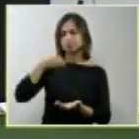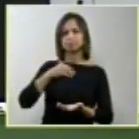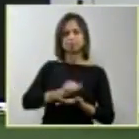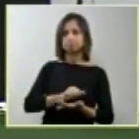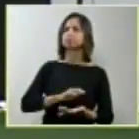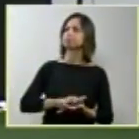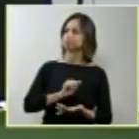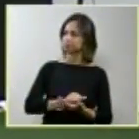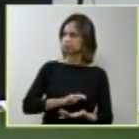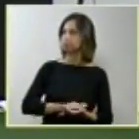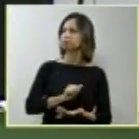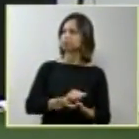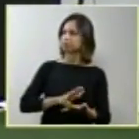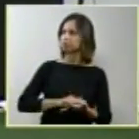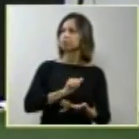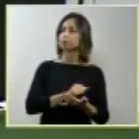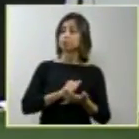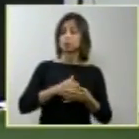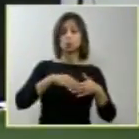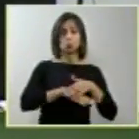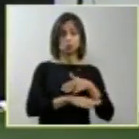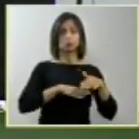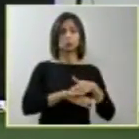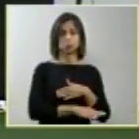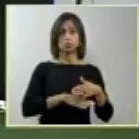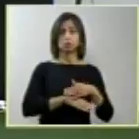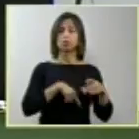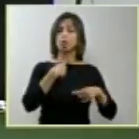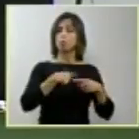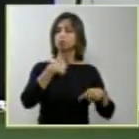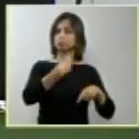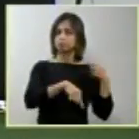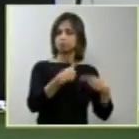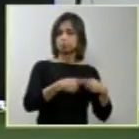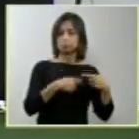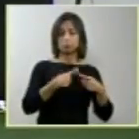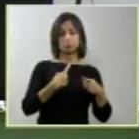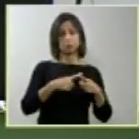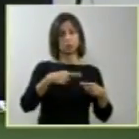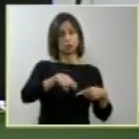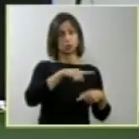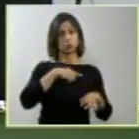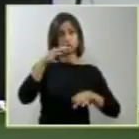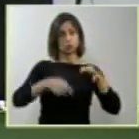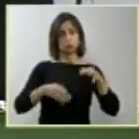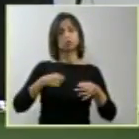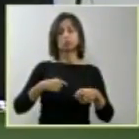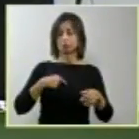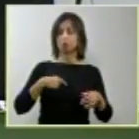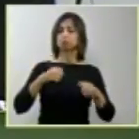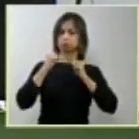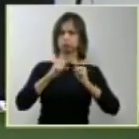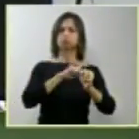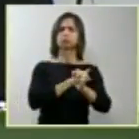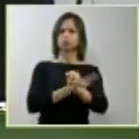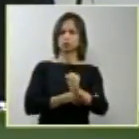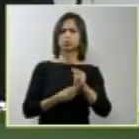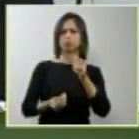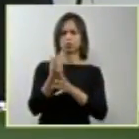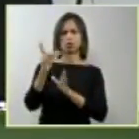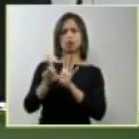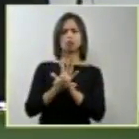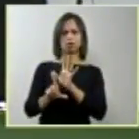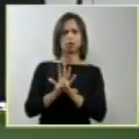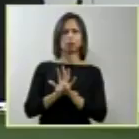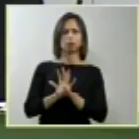é uma atuação vinculada ao seu egresso de uma justiça que tem o poder normativo, a Justiça do